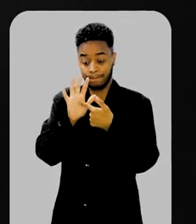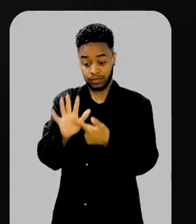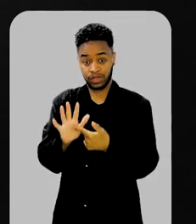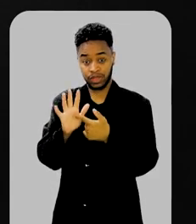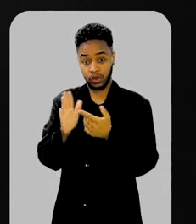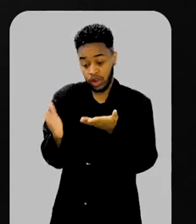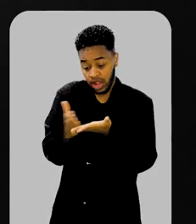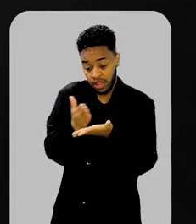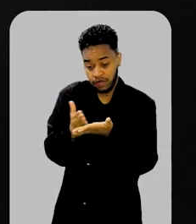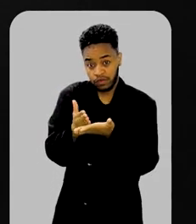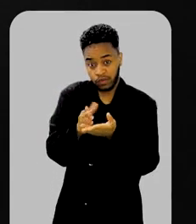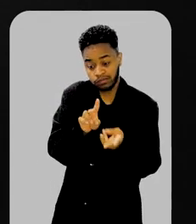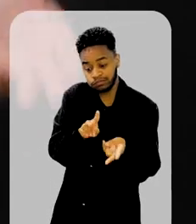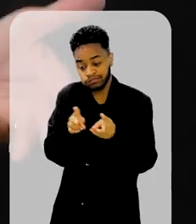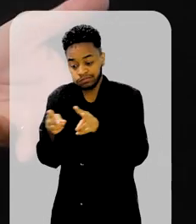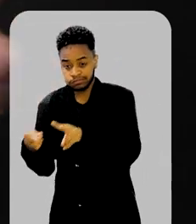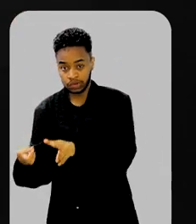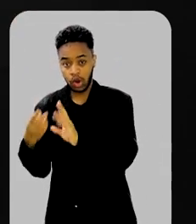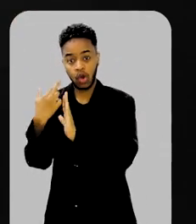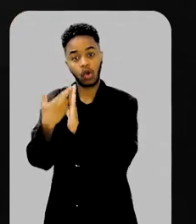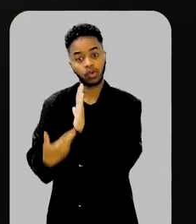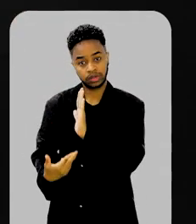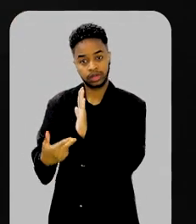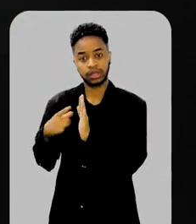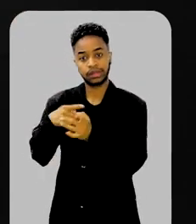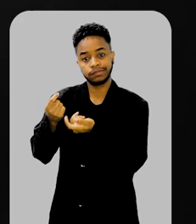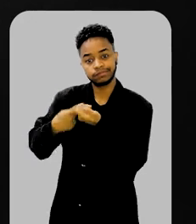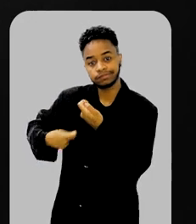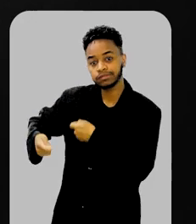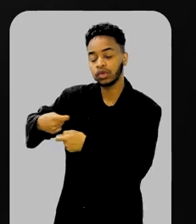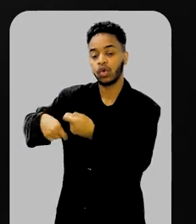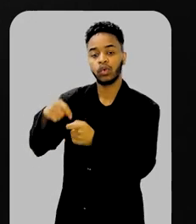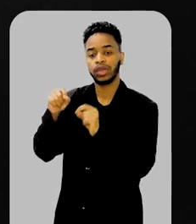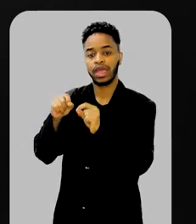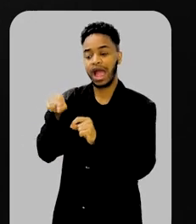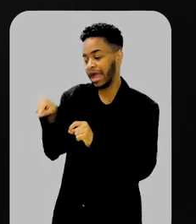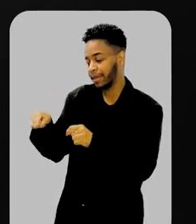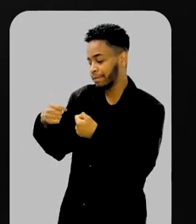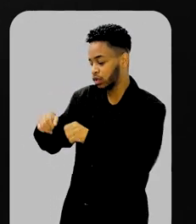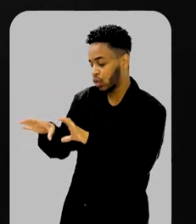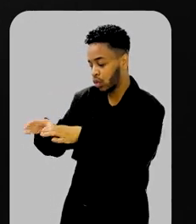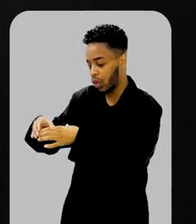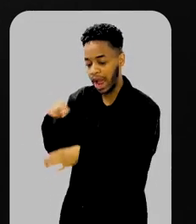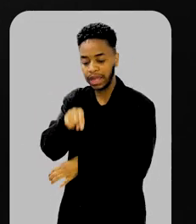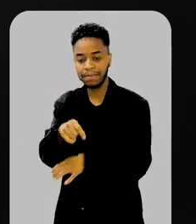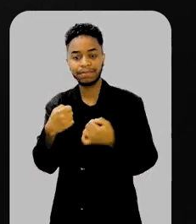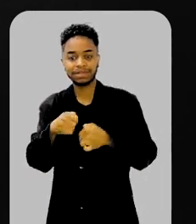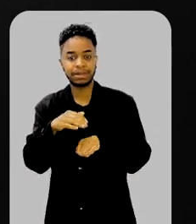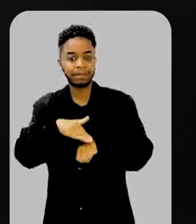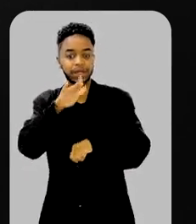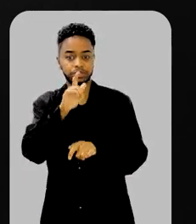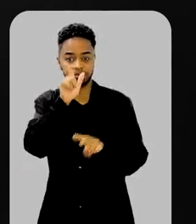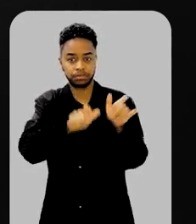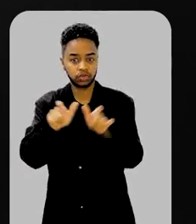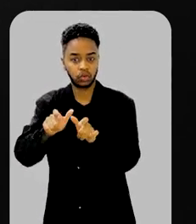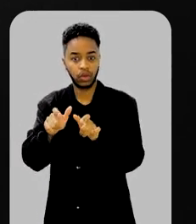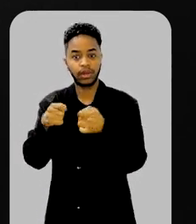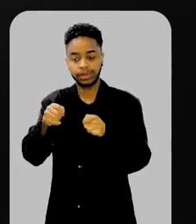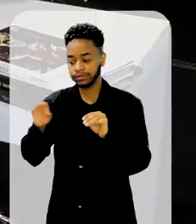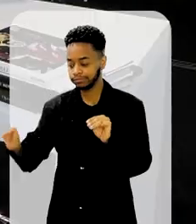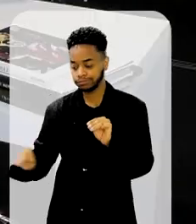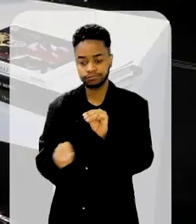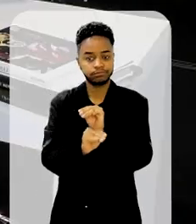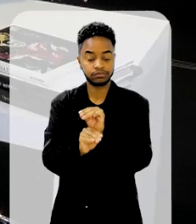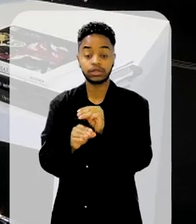cor para um roteiro e essa negociação olha um grupo aqui essa aula tem que ter mais gente olha aqui eu tenho que passar esse outro